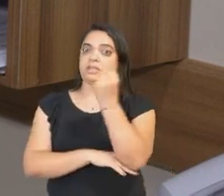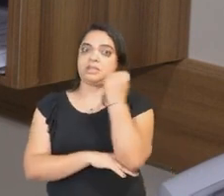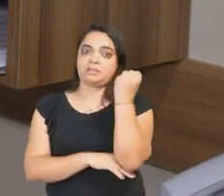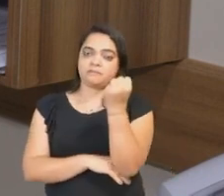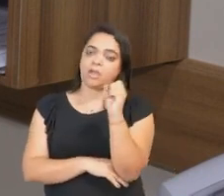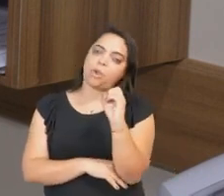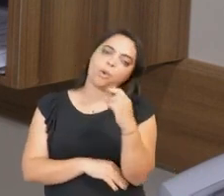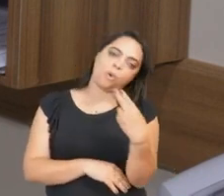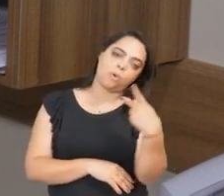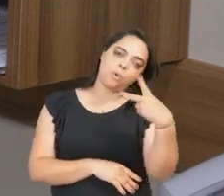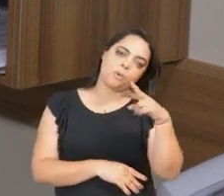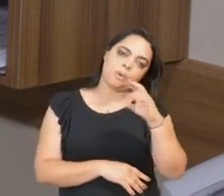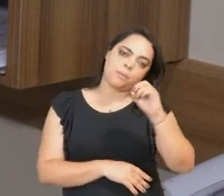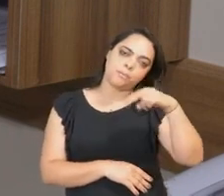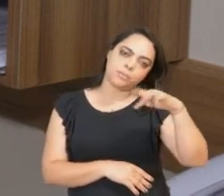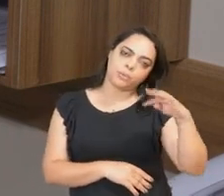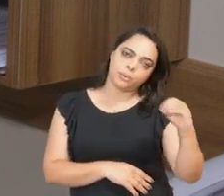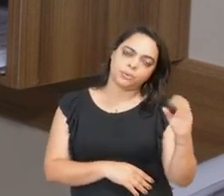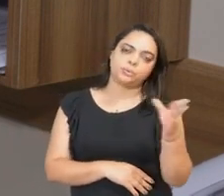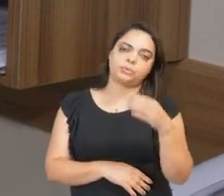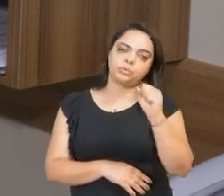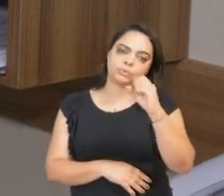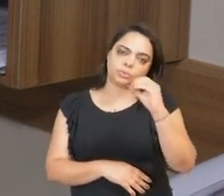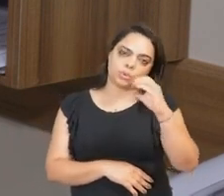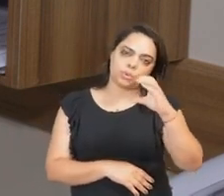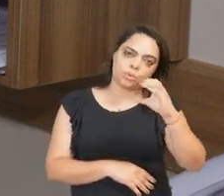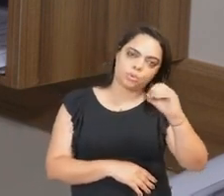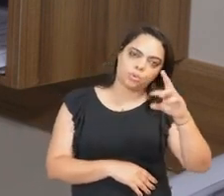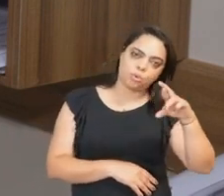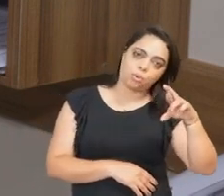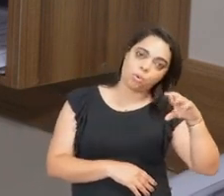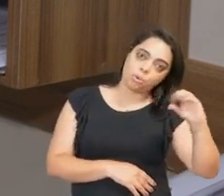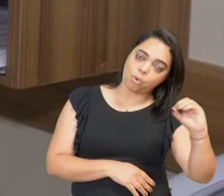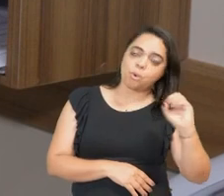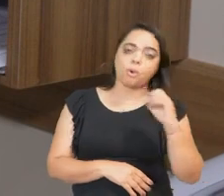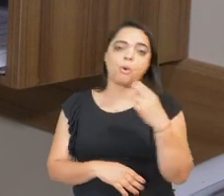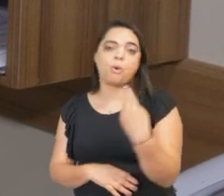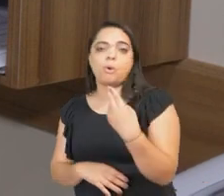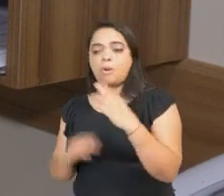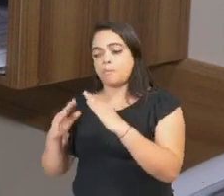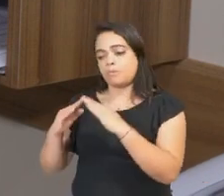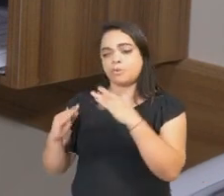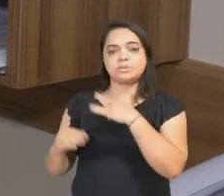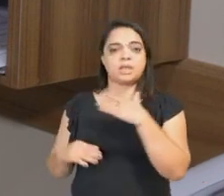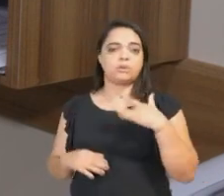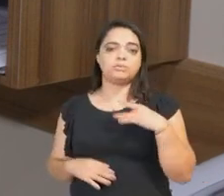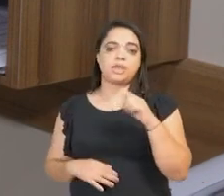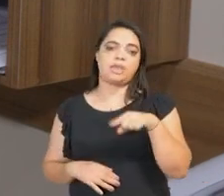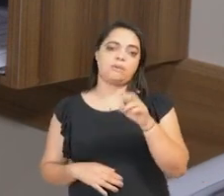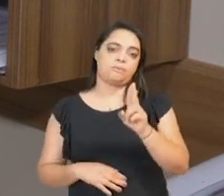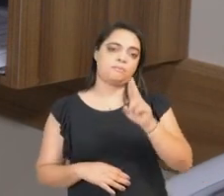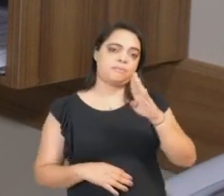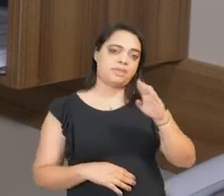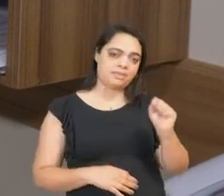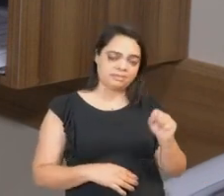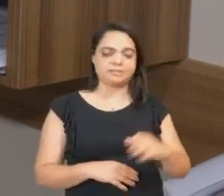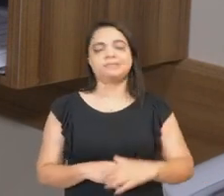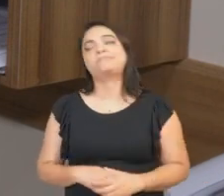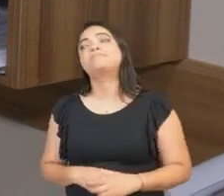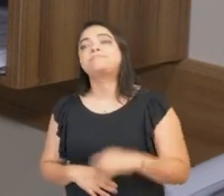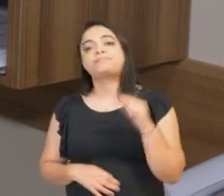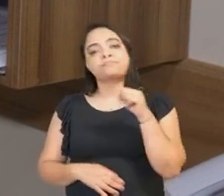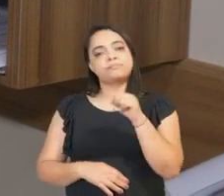ele procura o pronto-socorro ou ele procura os famosos postinhos de saúde que são as unidades básicas de saúde